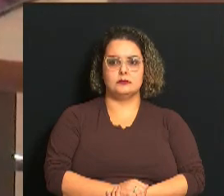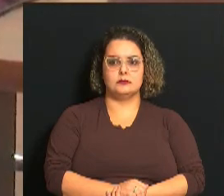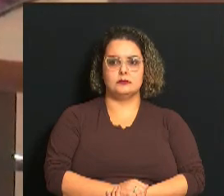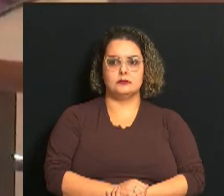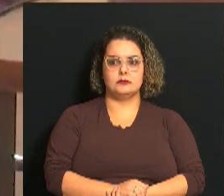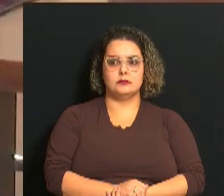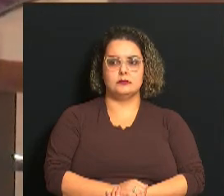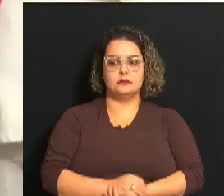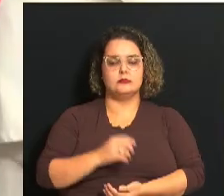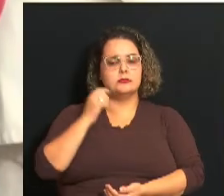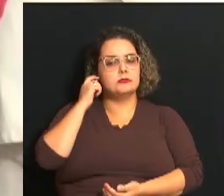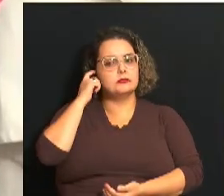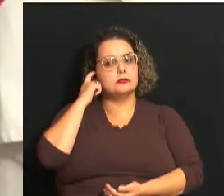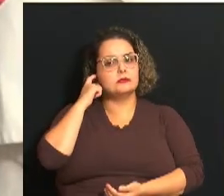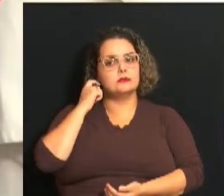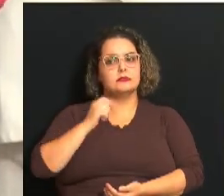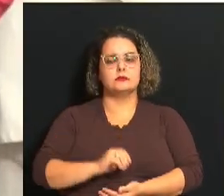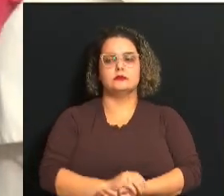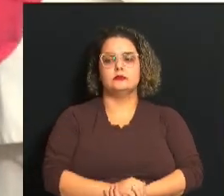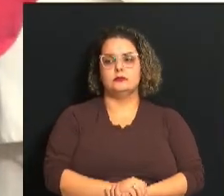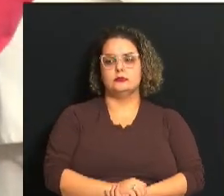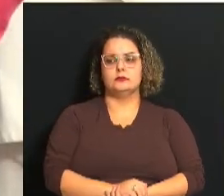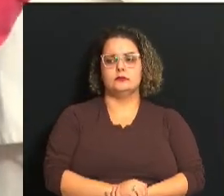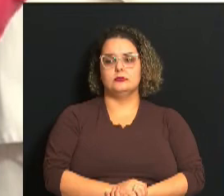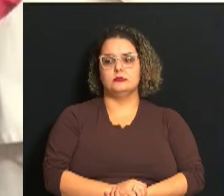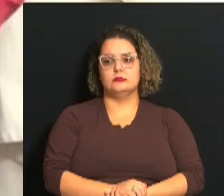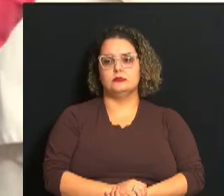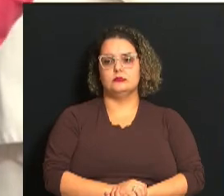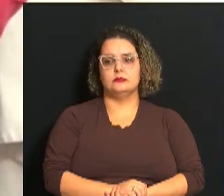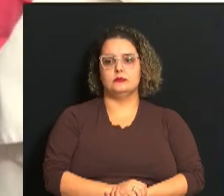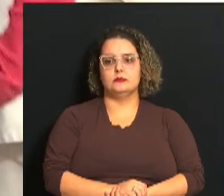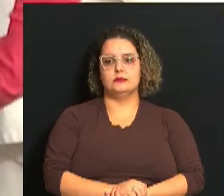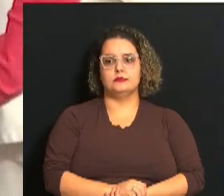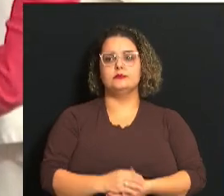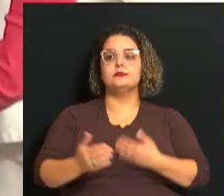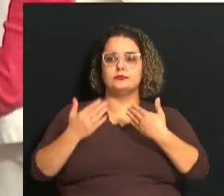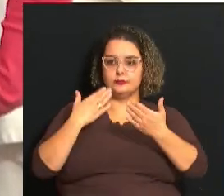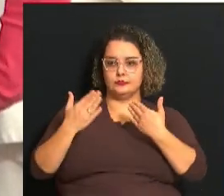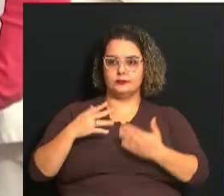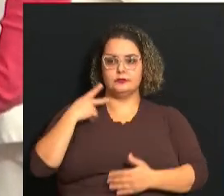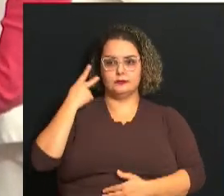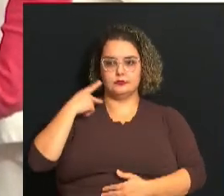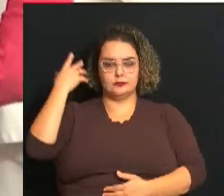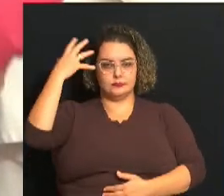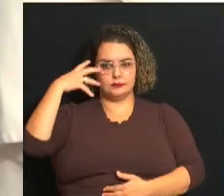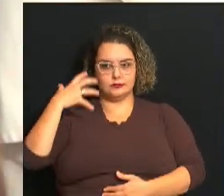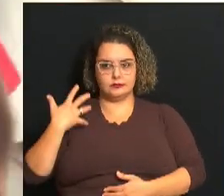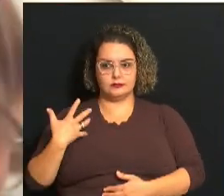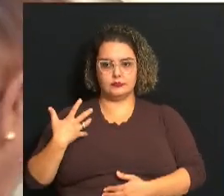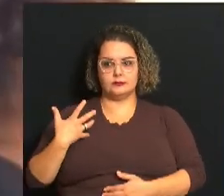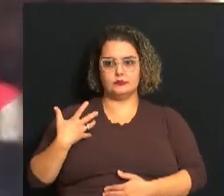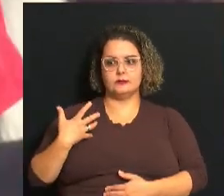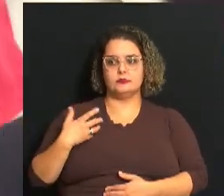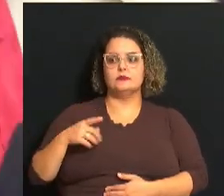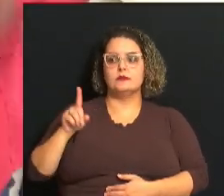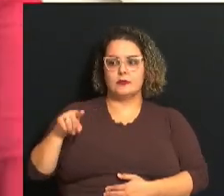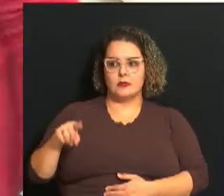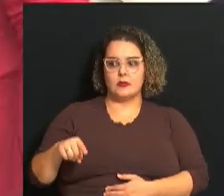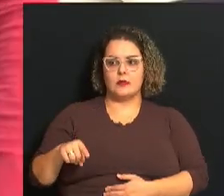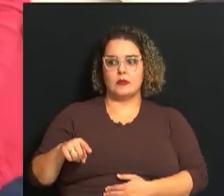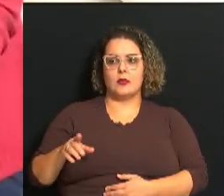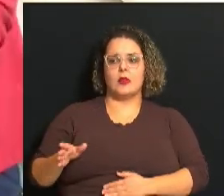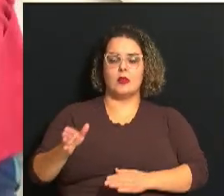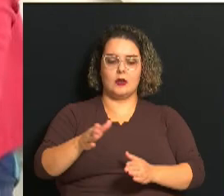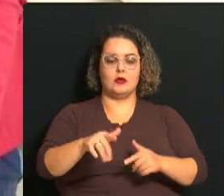E aí a conversa agora com a virar Dourado Guida Calisto ela que conduziu os trabalhos